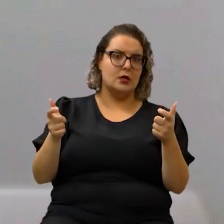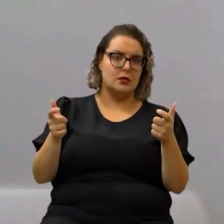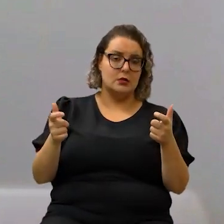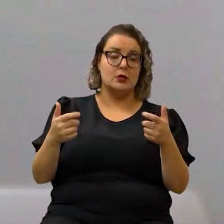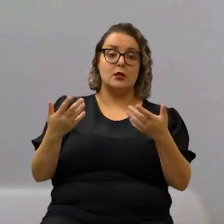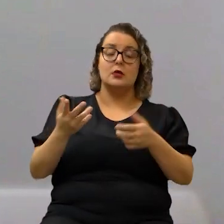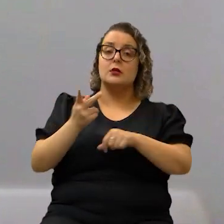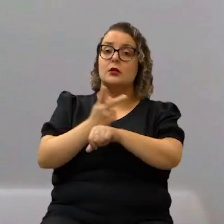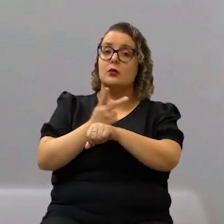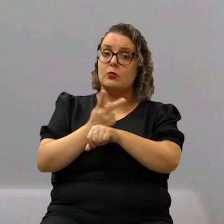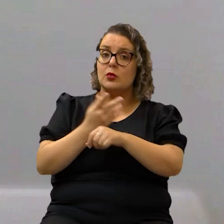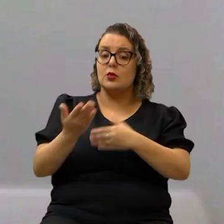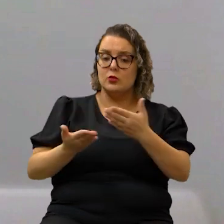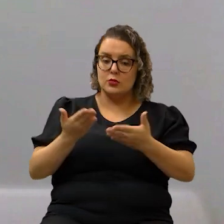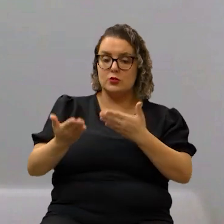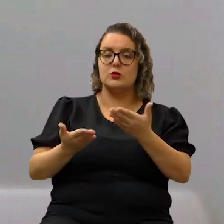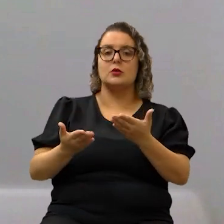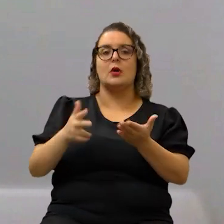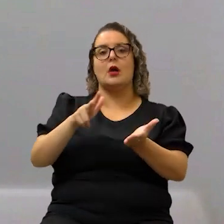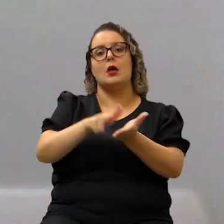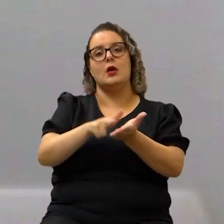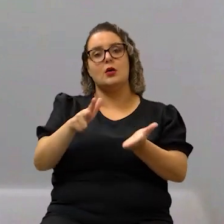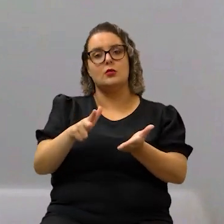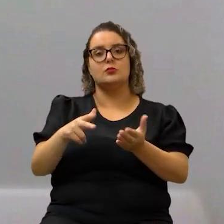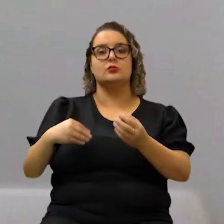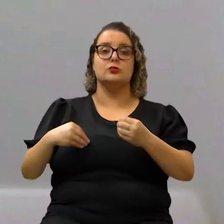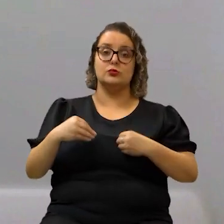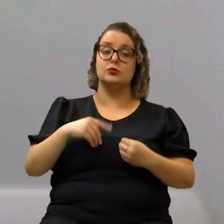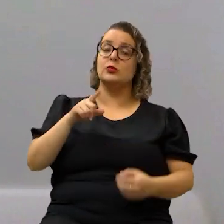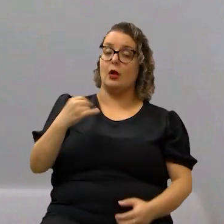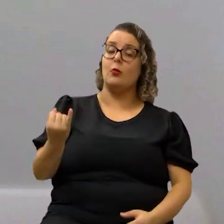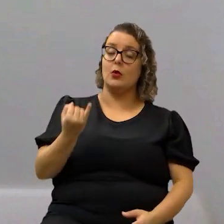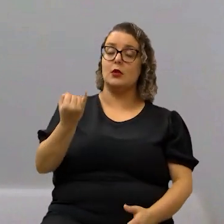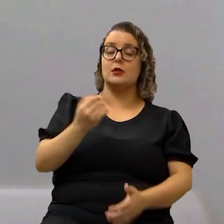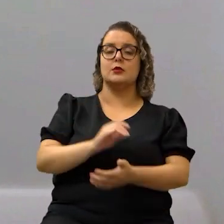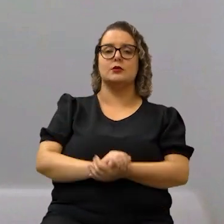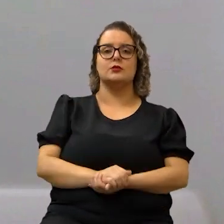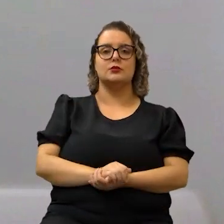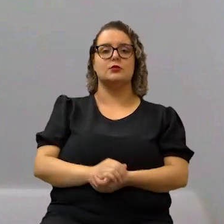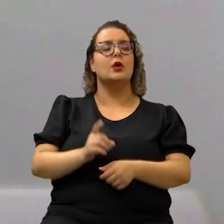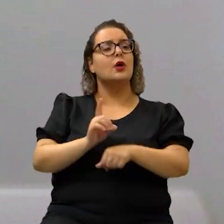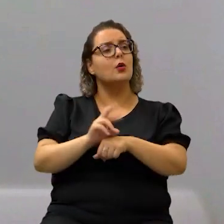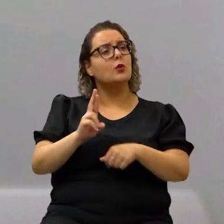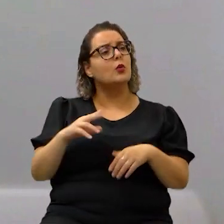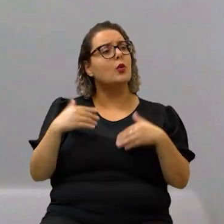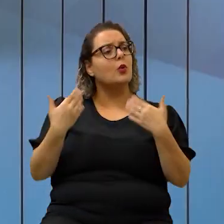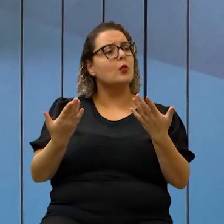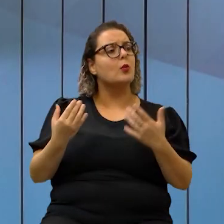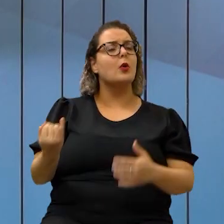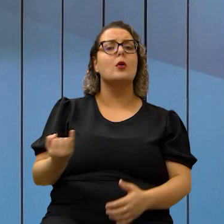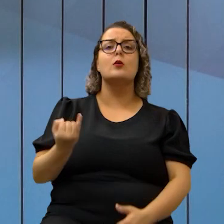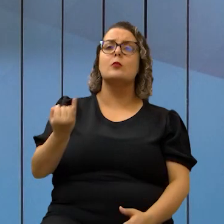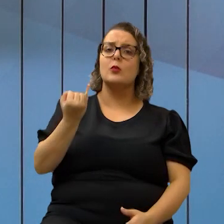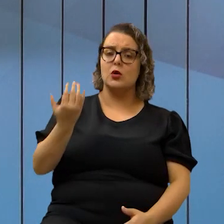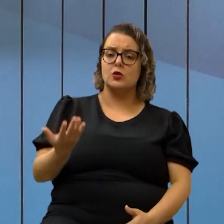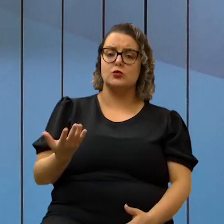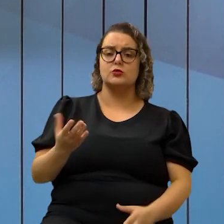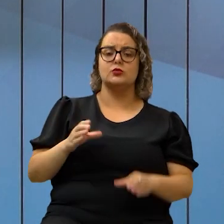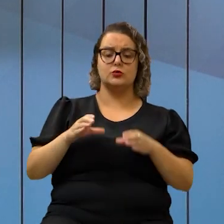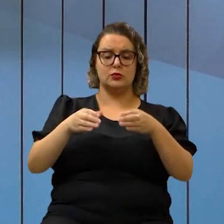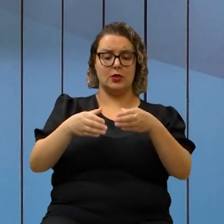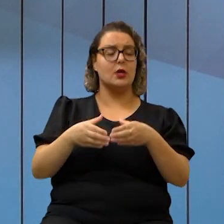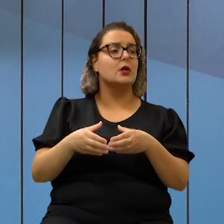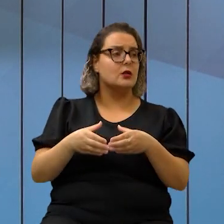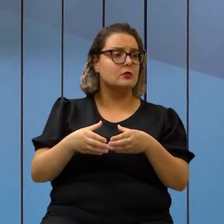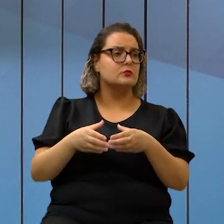muito altas. Então, procure os serviços, regularize seu exame, que vale a pena. E doutora, qual que é a importância,